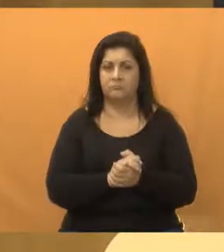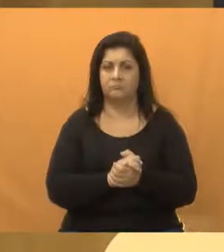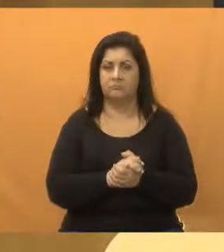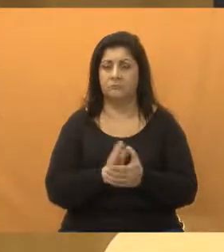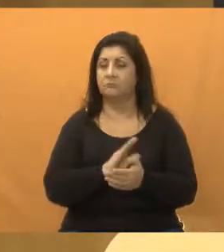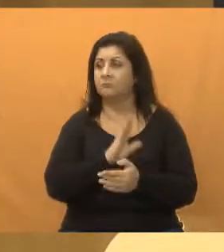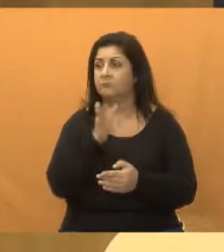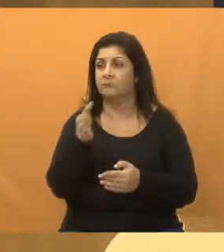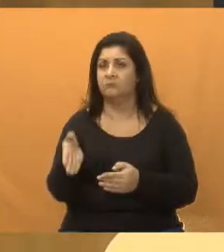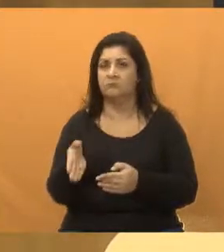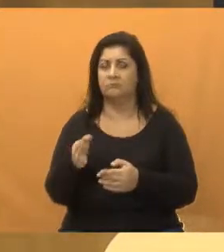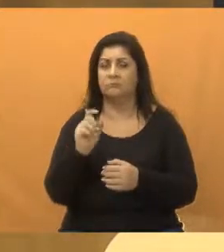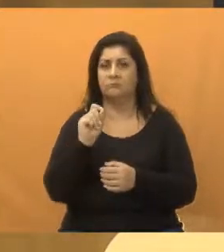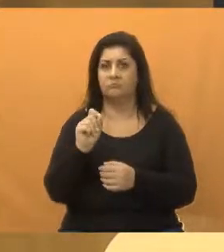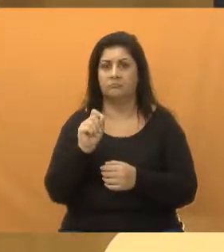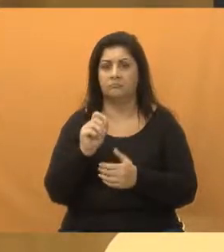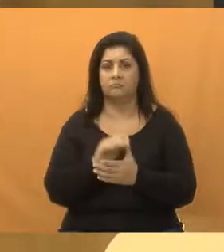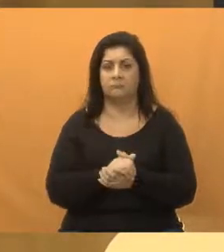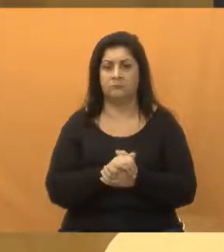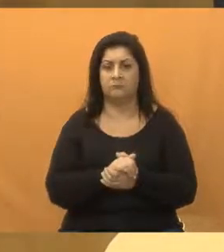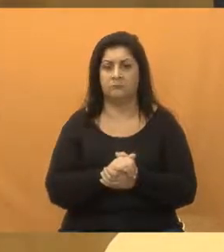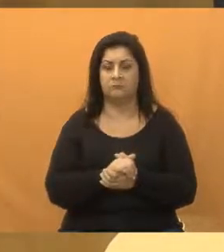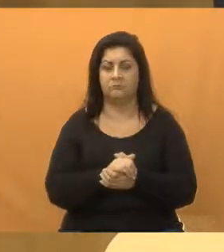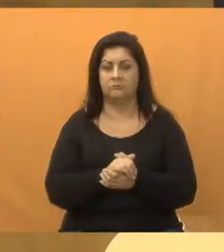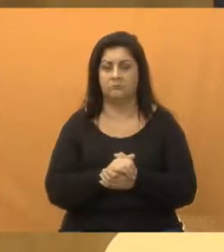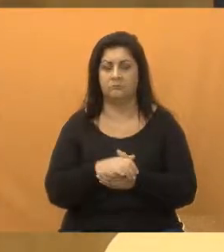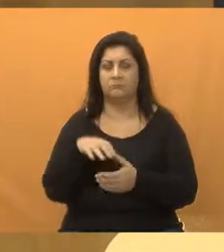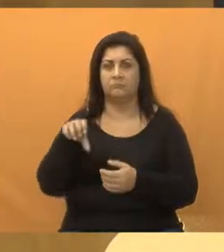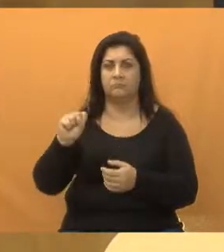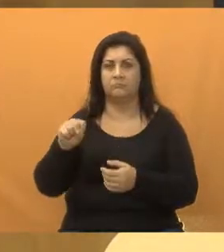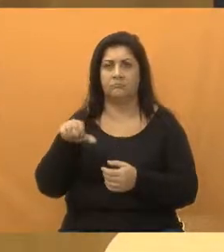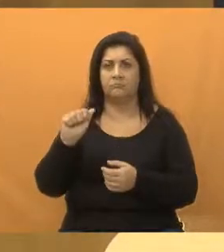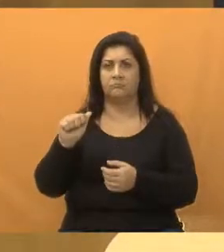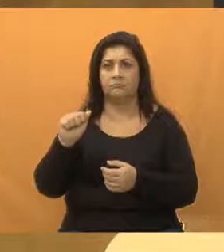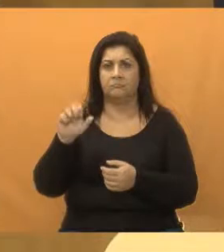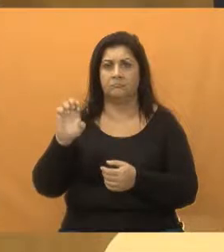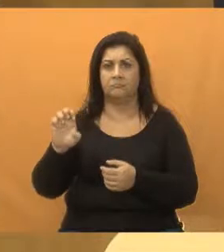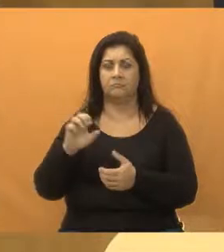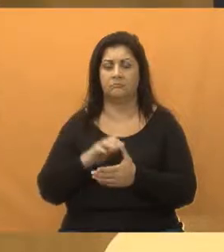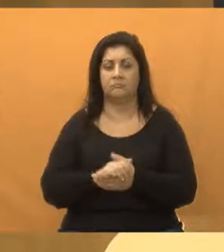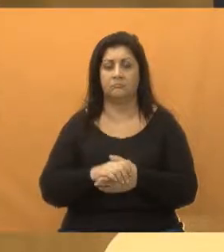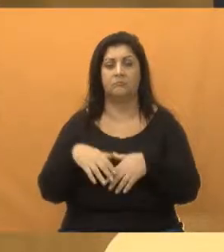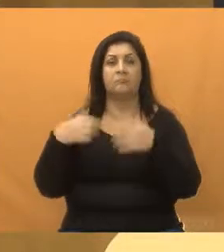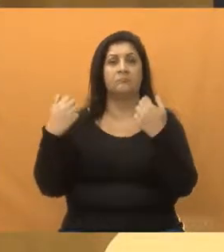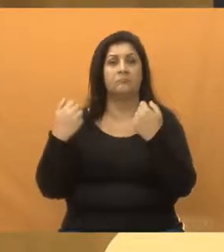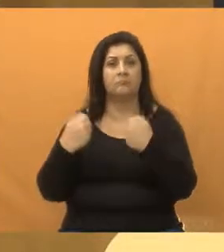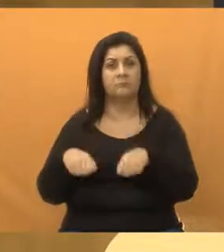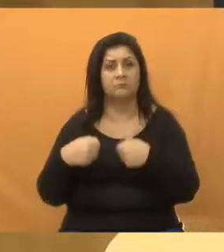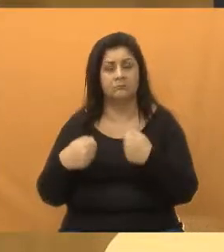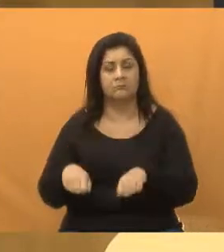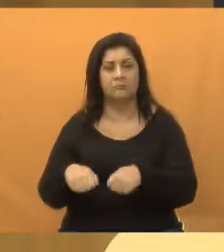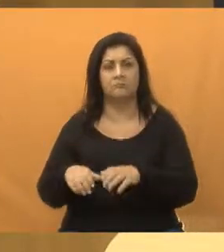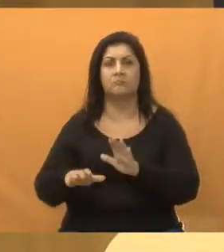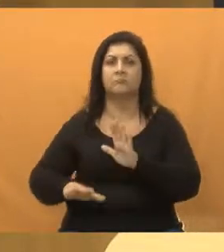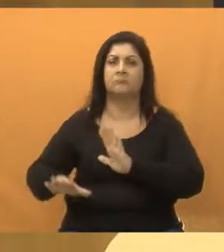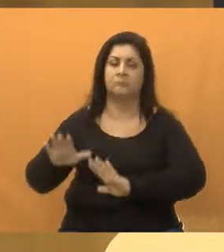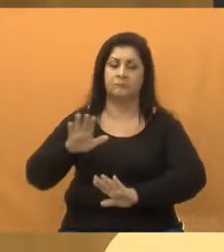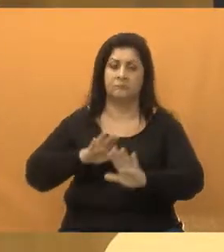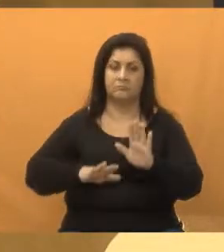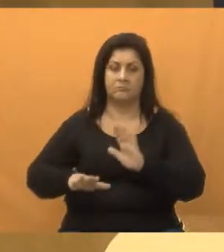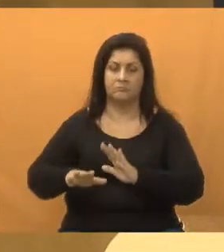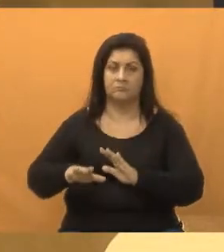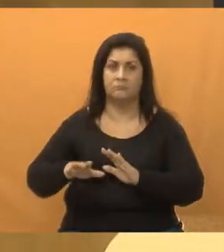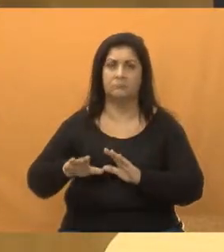vai para a questão do quê? Da autarquia, o SAI, que precisa dar as manutenções no